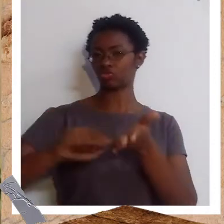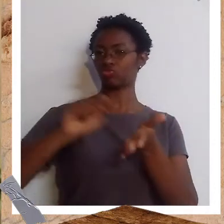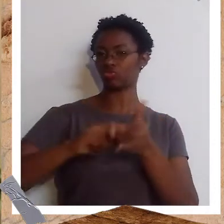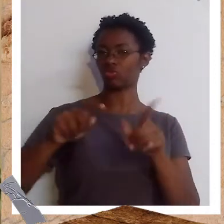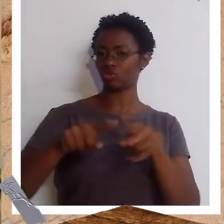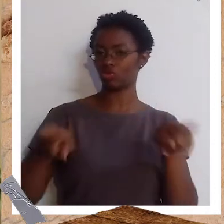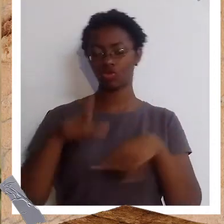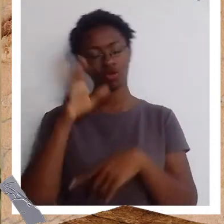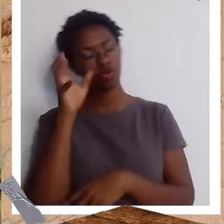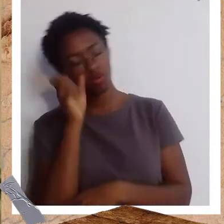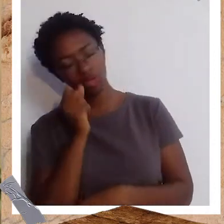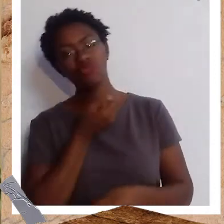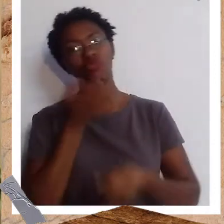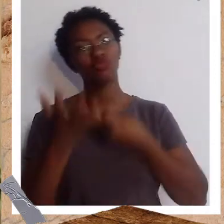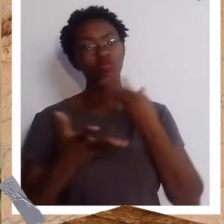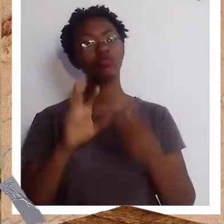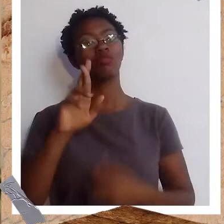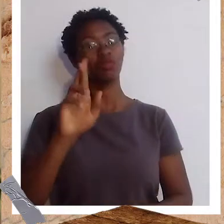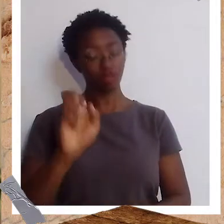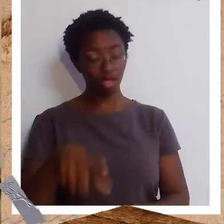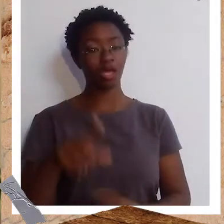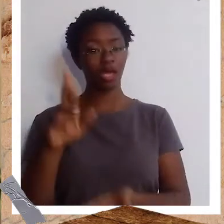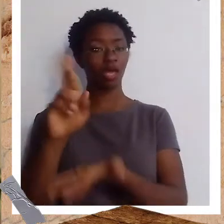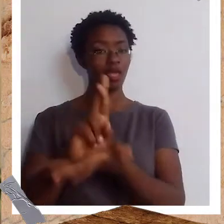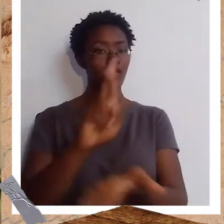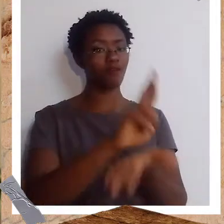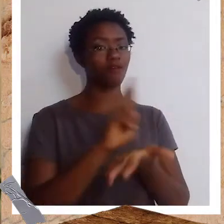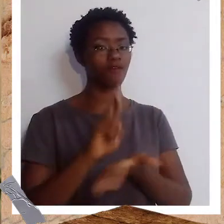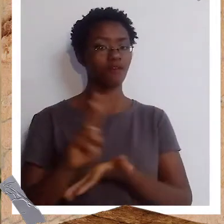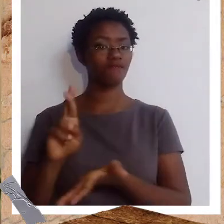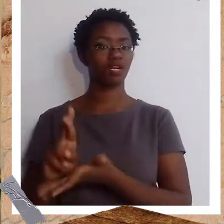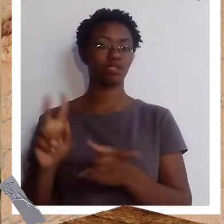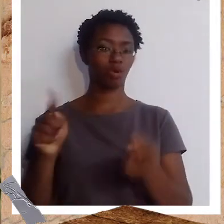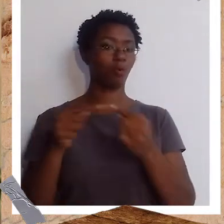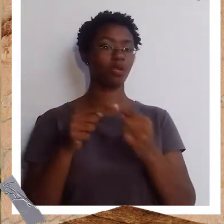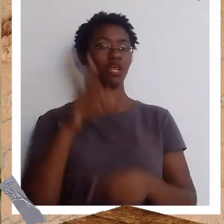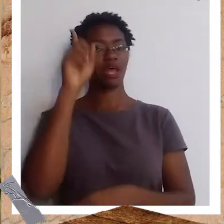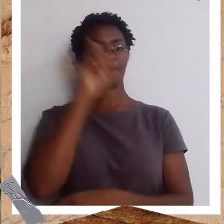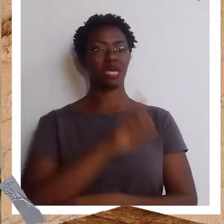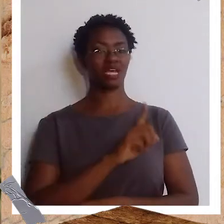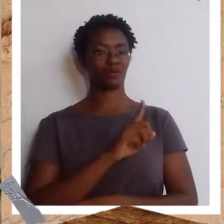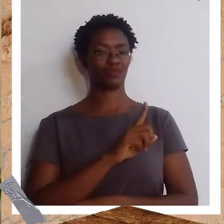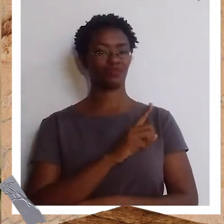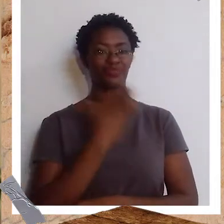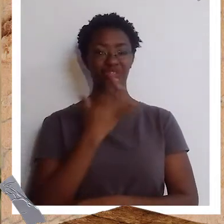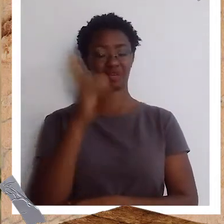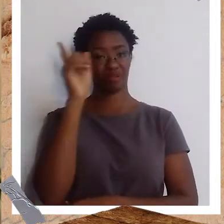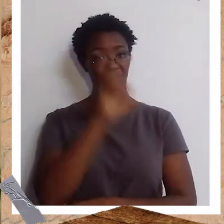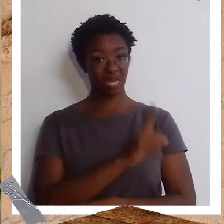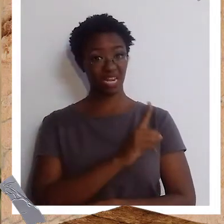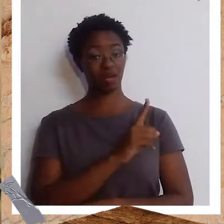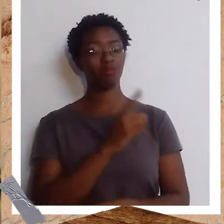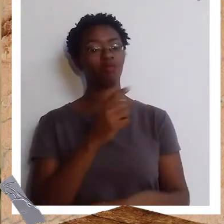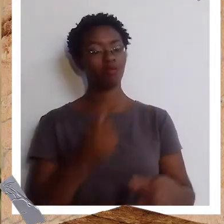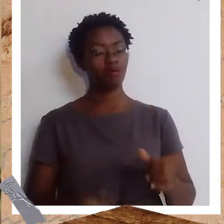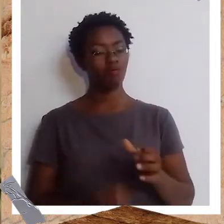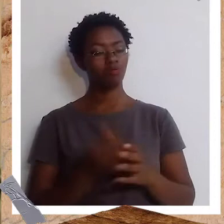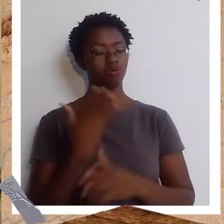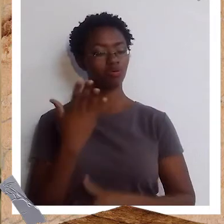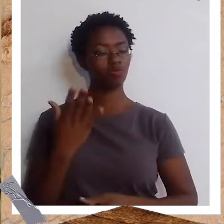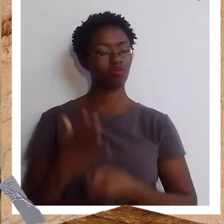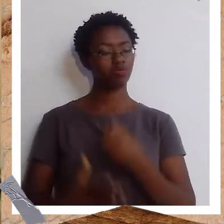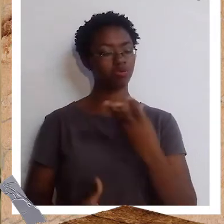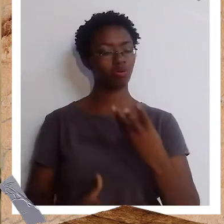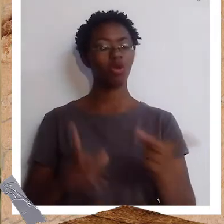quarto de despejo, são as referências que Carolina faz à cor amarela. A cor amarela aparece no livro algumas vezes, né, como a cor